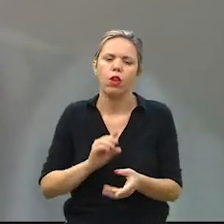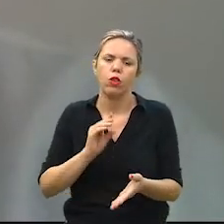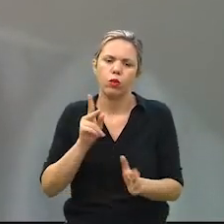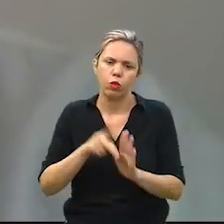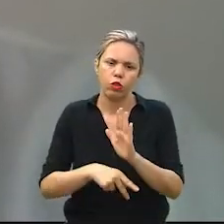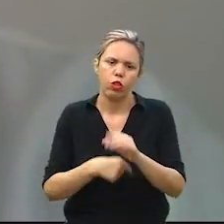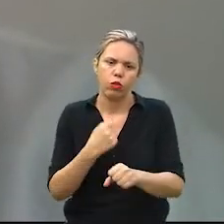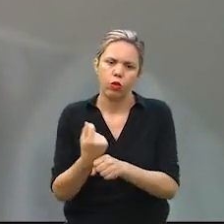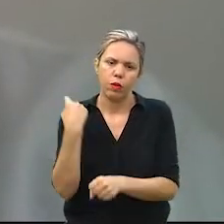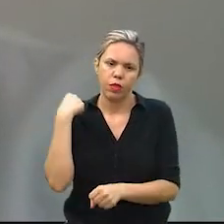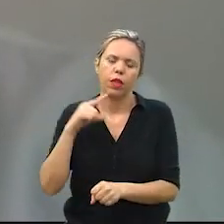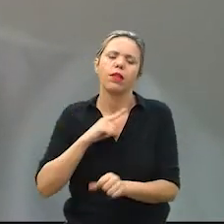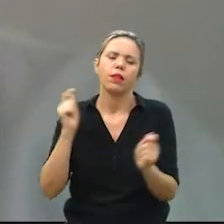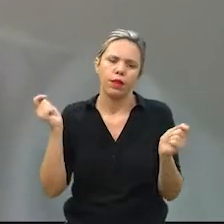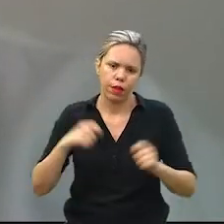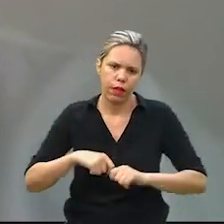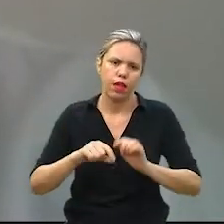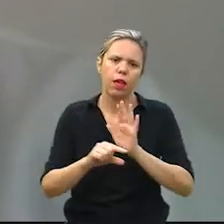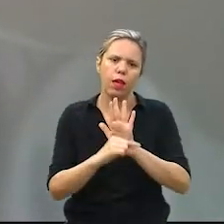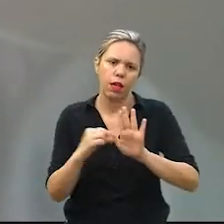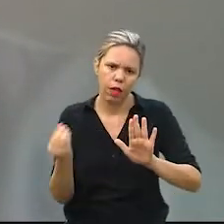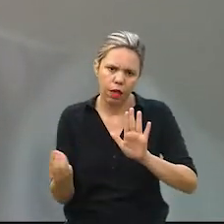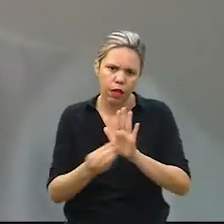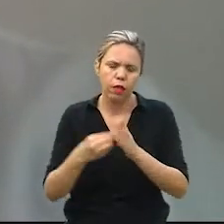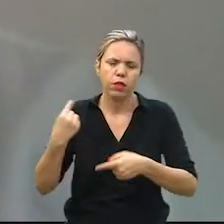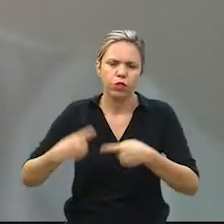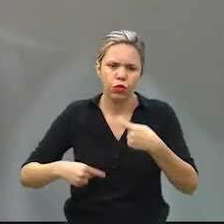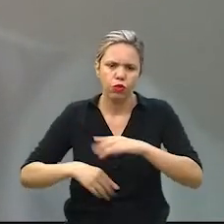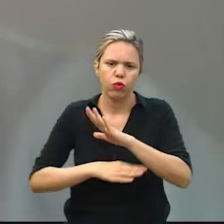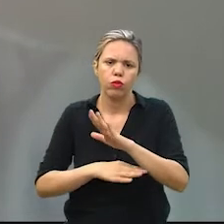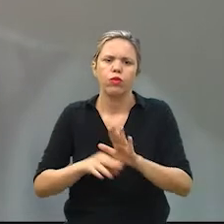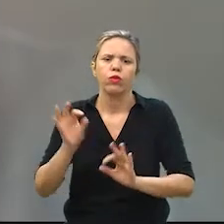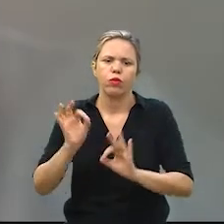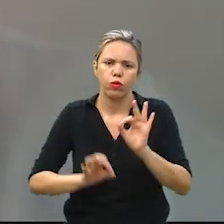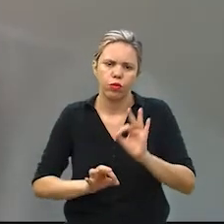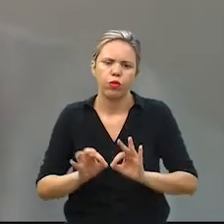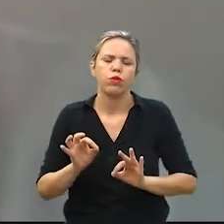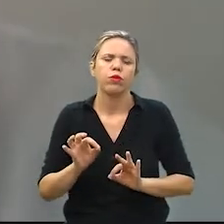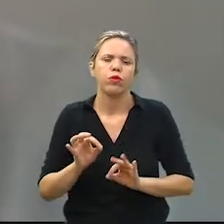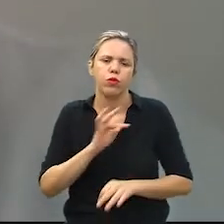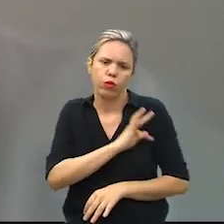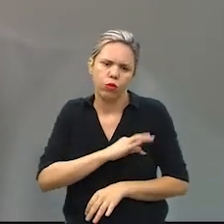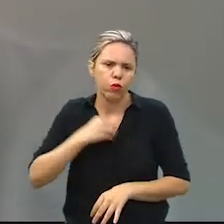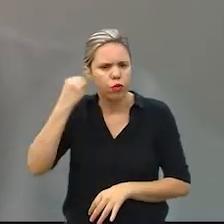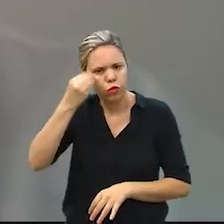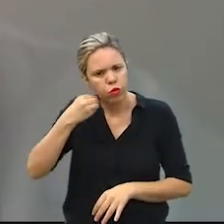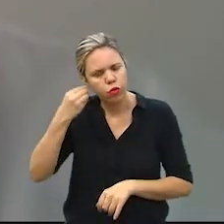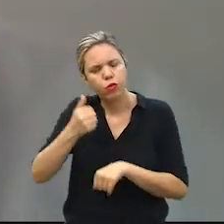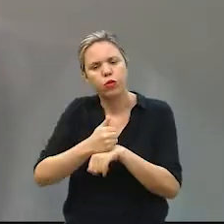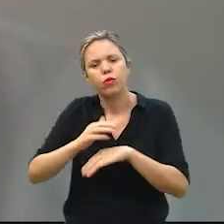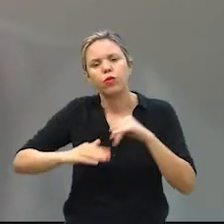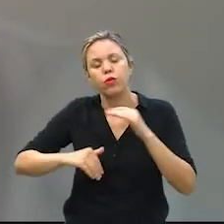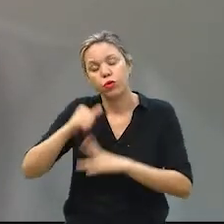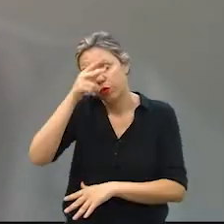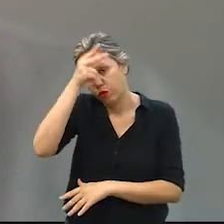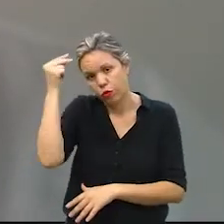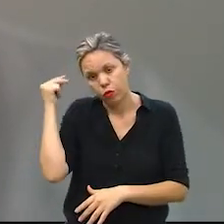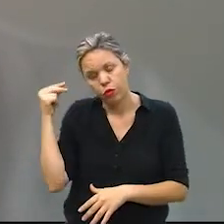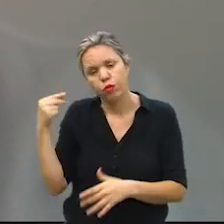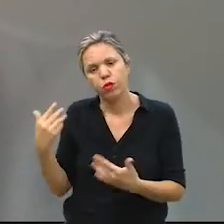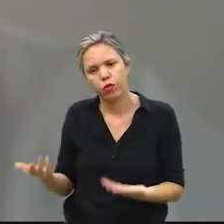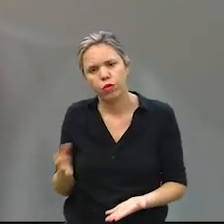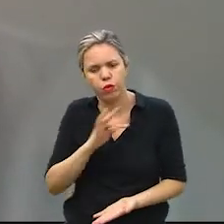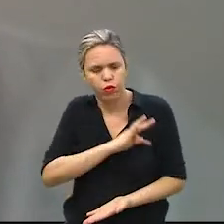cabe emenda, cabe discussão na Câmara, mas ele é elaborado por técnicos da Prefeitura, né?